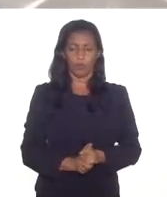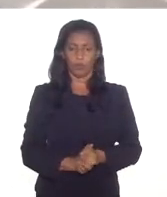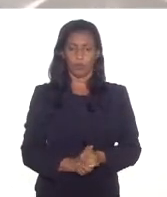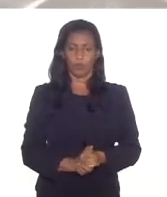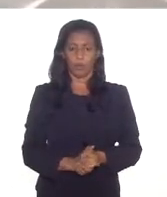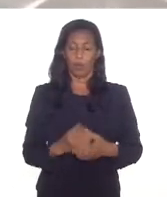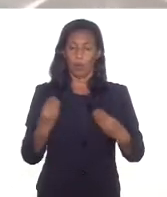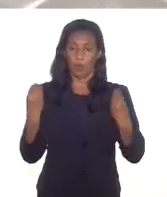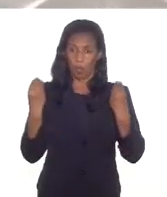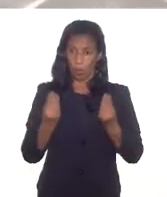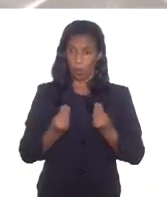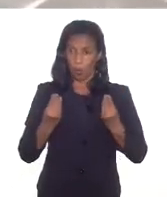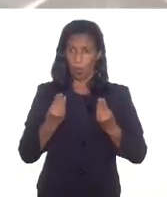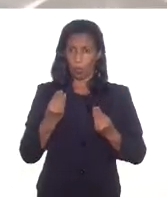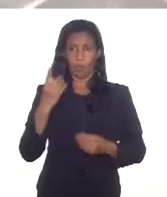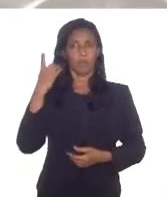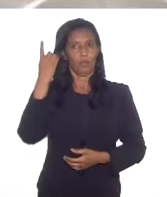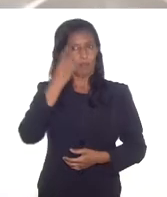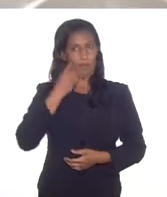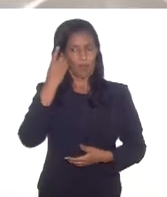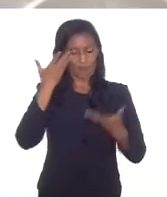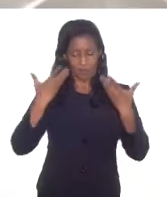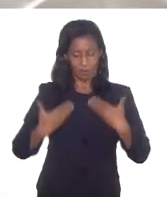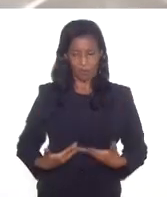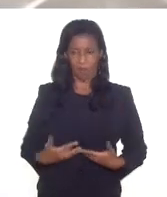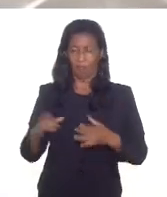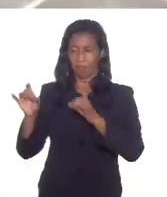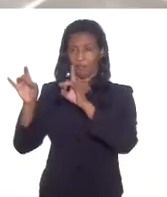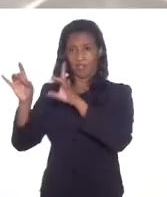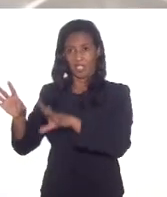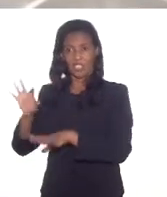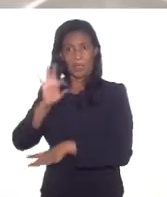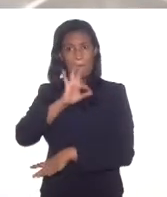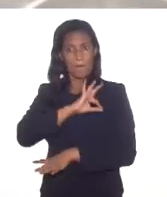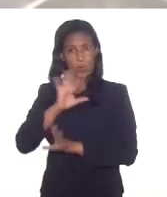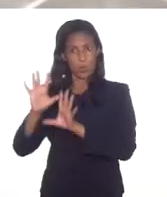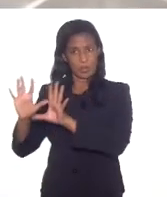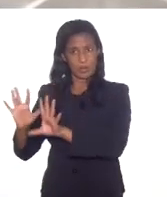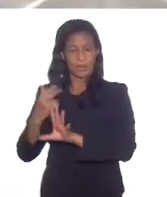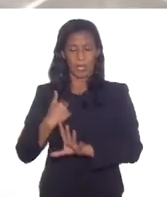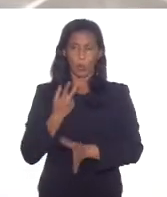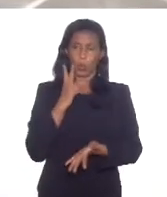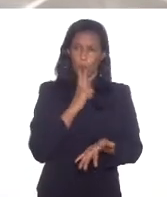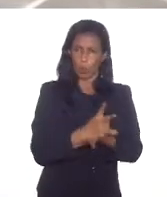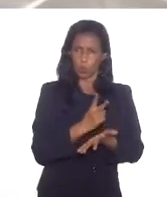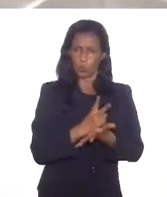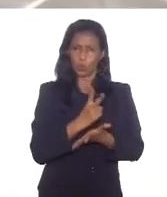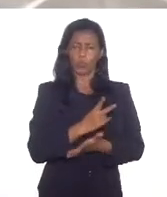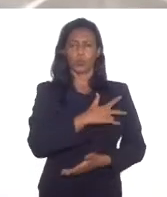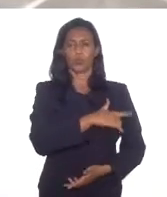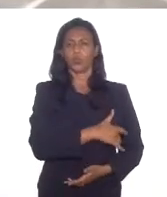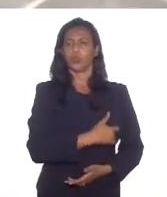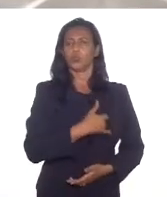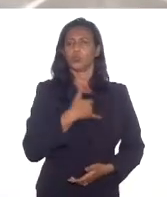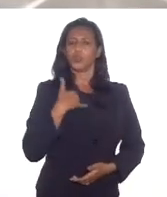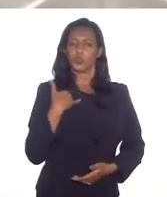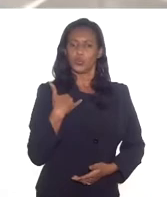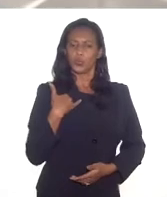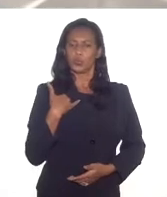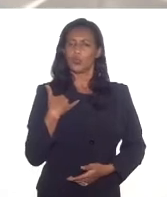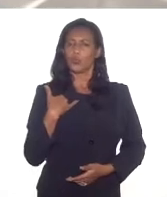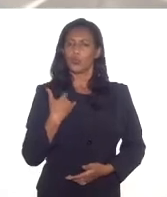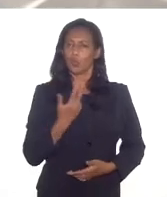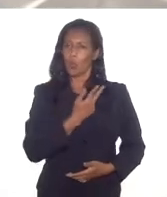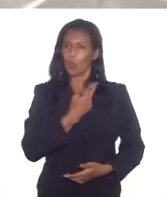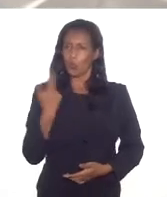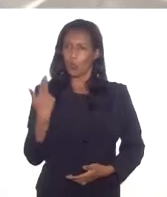Como deputada, né, deixei a Polícia Civil como delegada e continuo com muito orgulho ostentando a